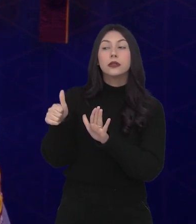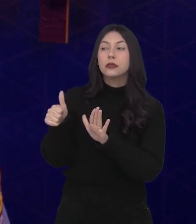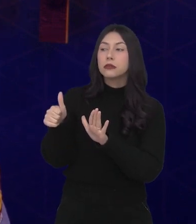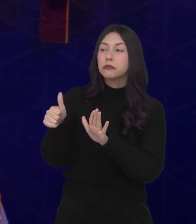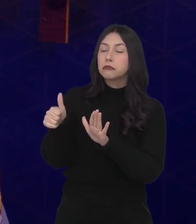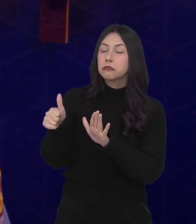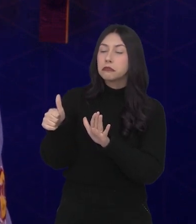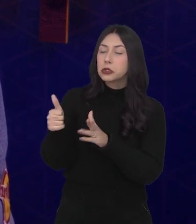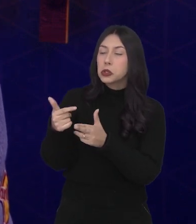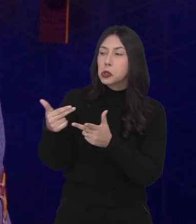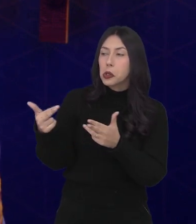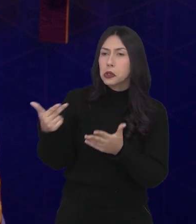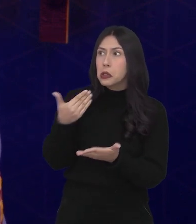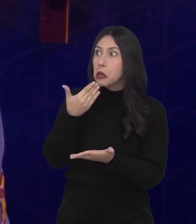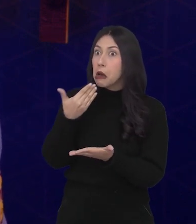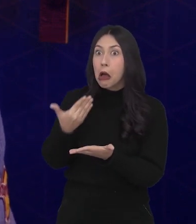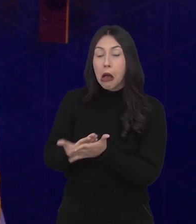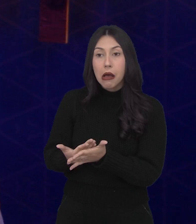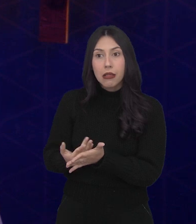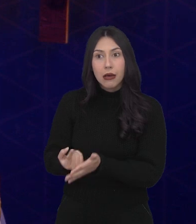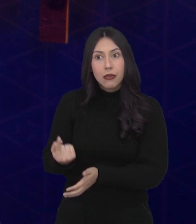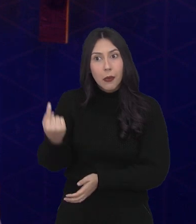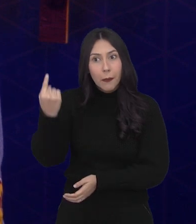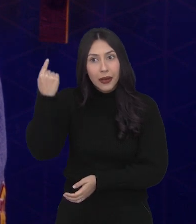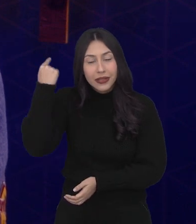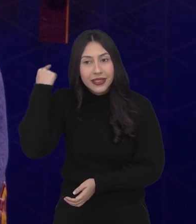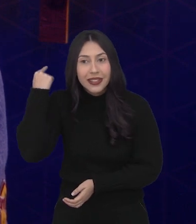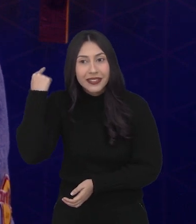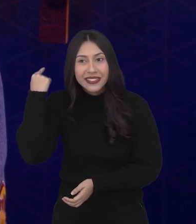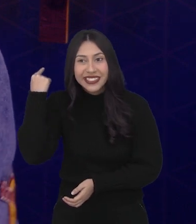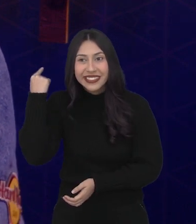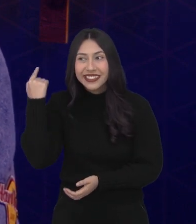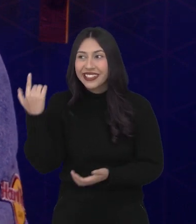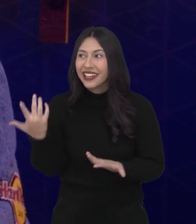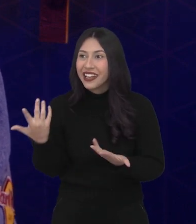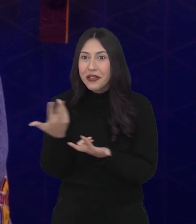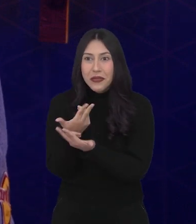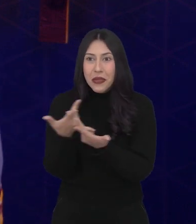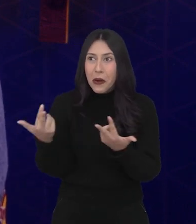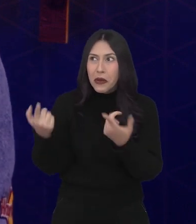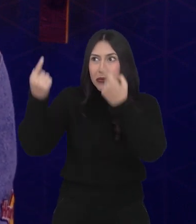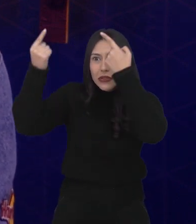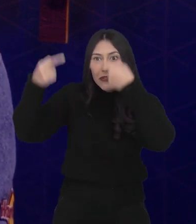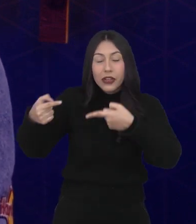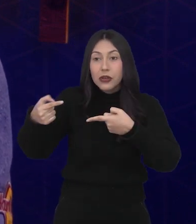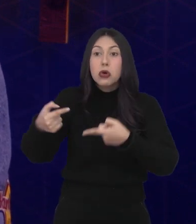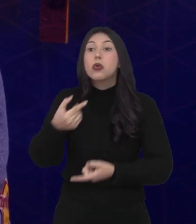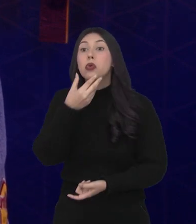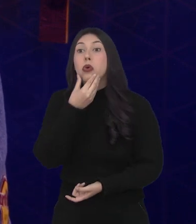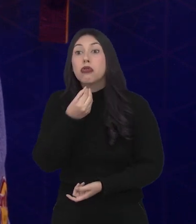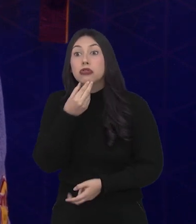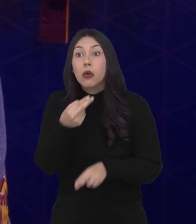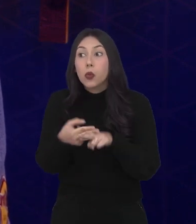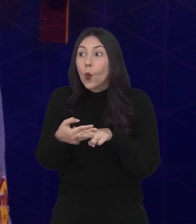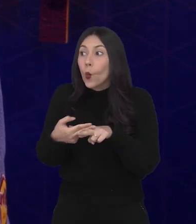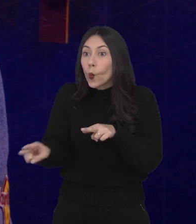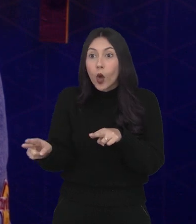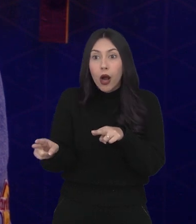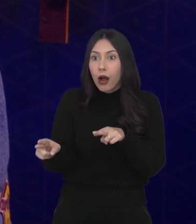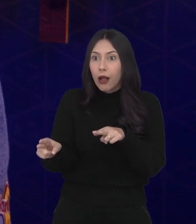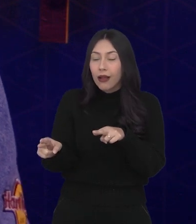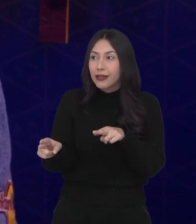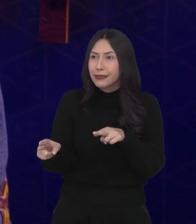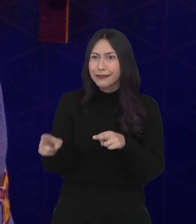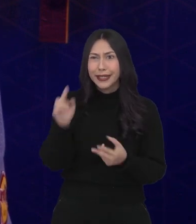gente tem de chocante é que os registros apontam que muitas das competições, os homens estavam